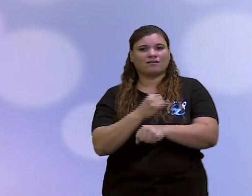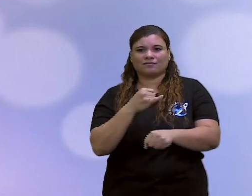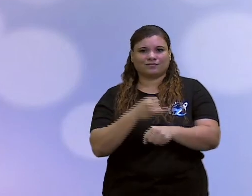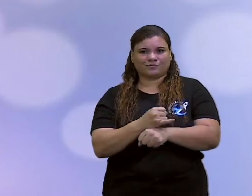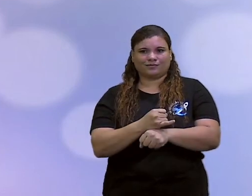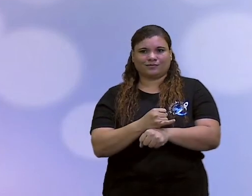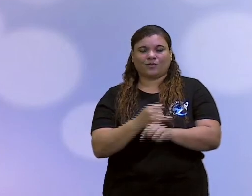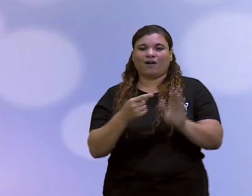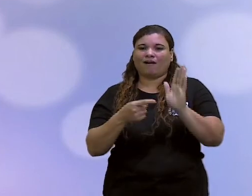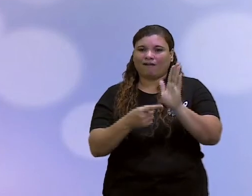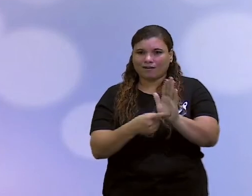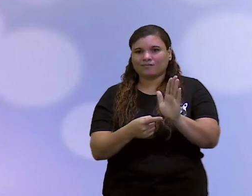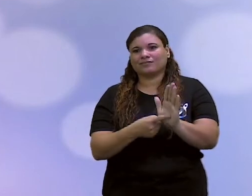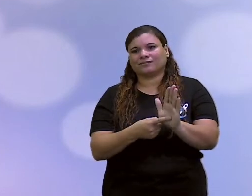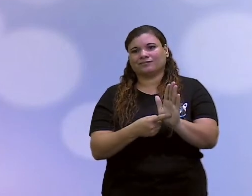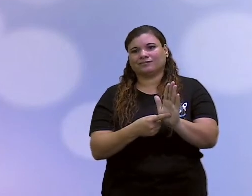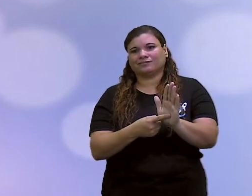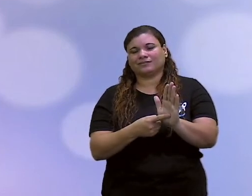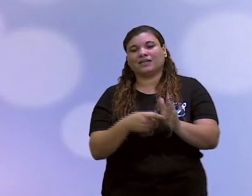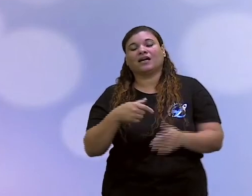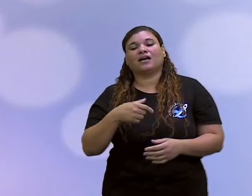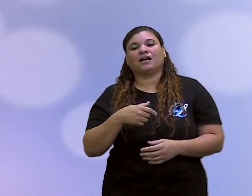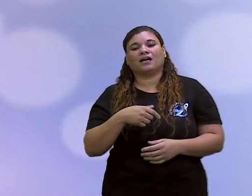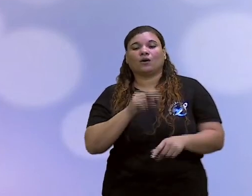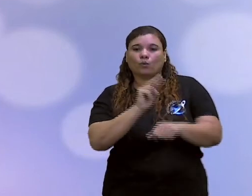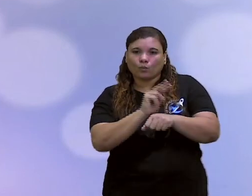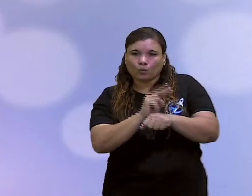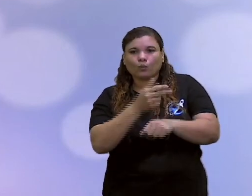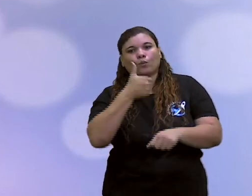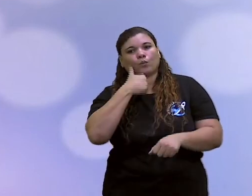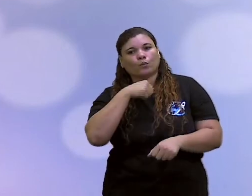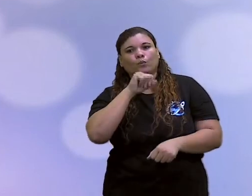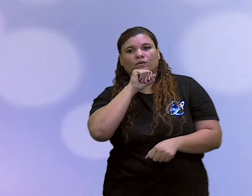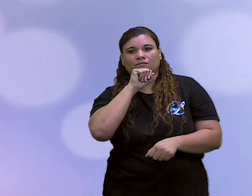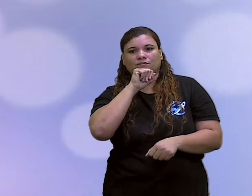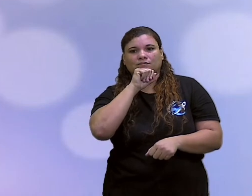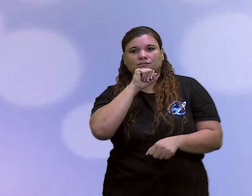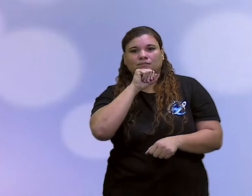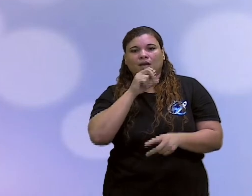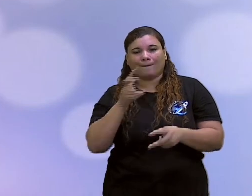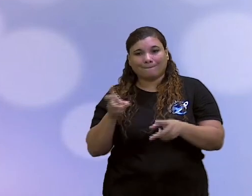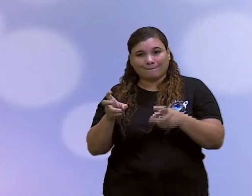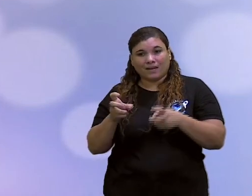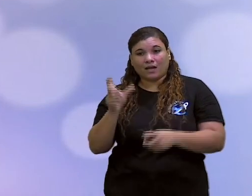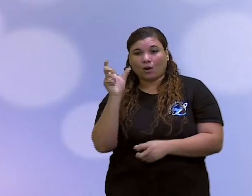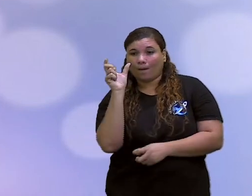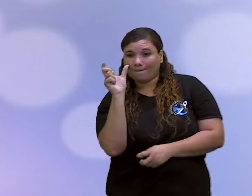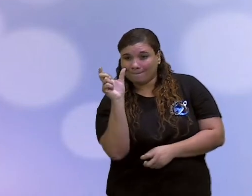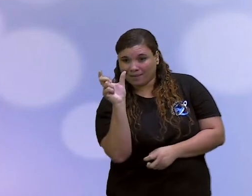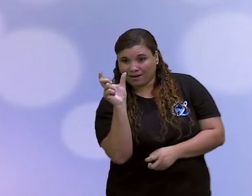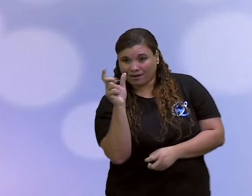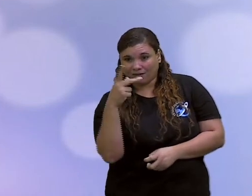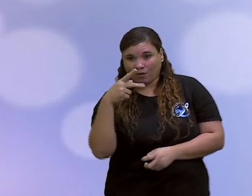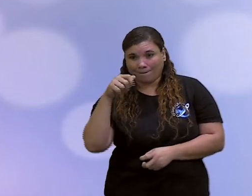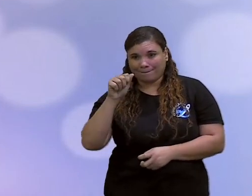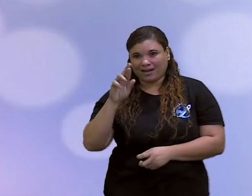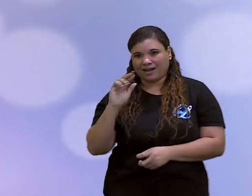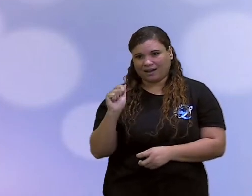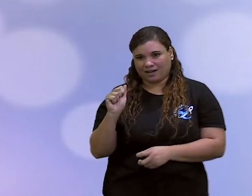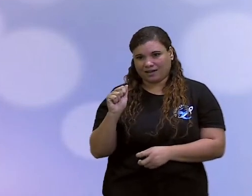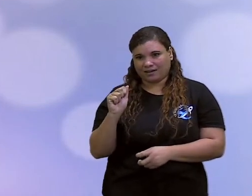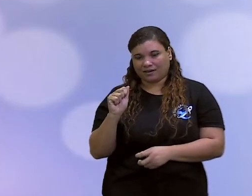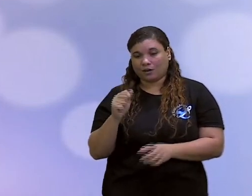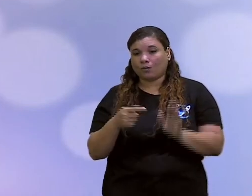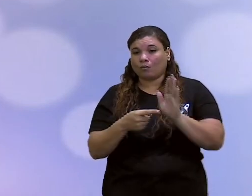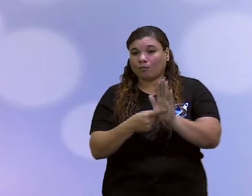ele traz essa relação aí de finalidade, né? Percebam que nós colocamos aí os outros advérbios, né, demarcados. Olha lá, da letra